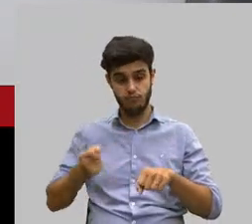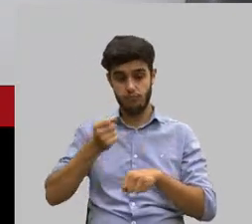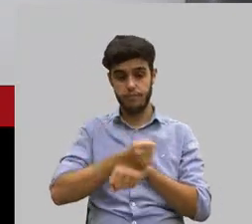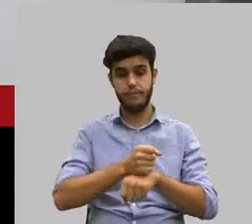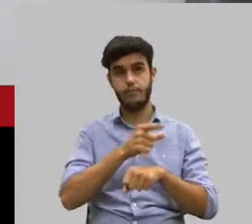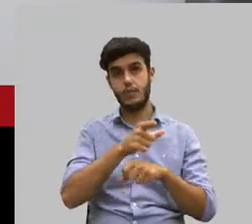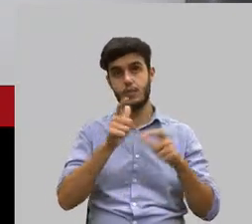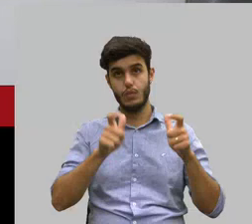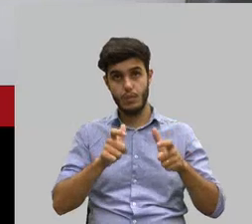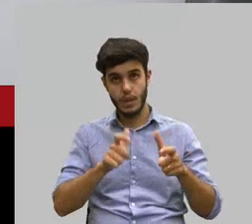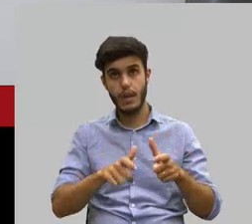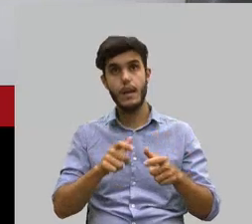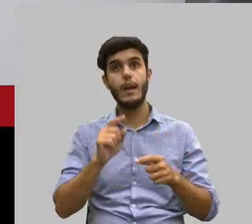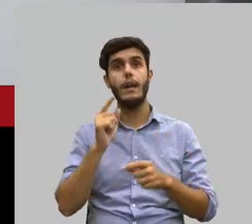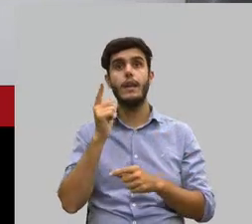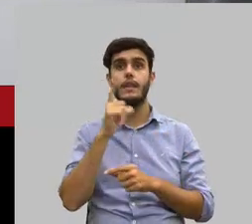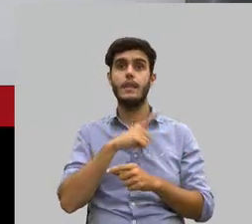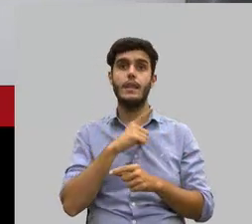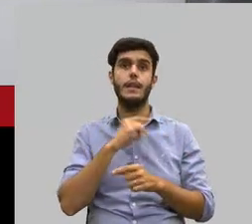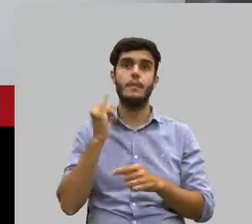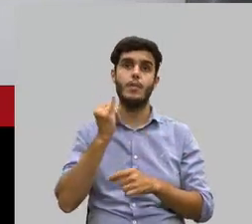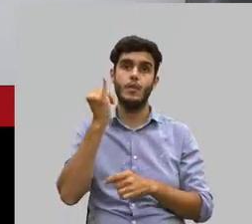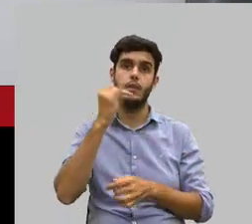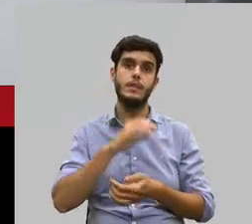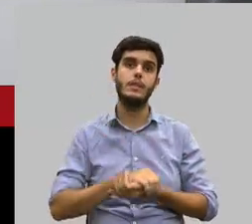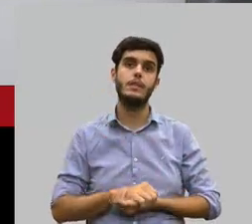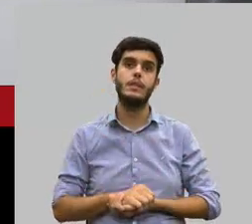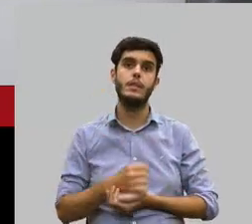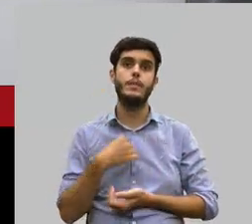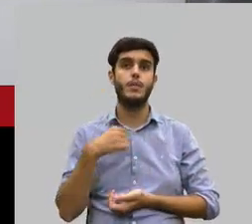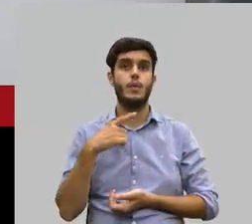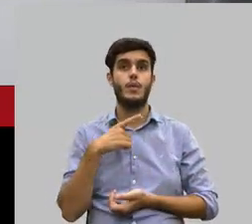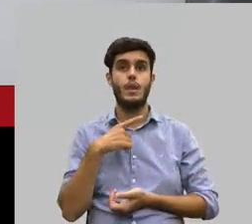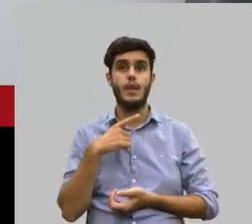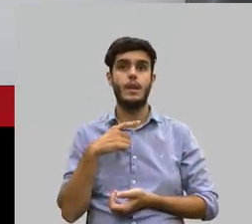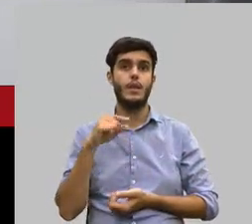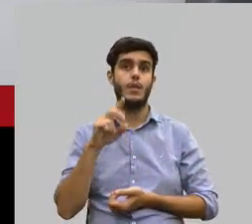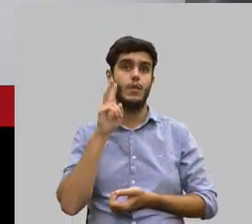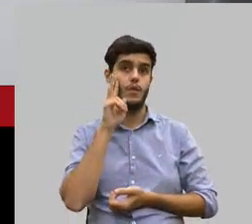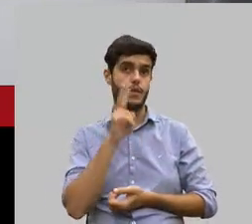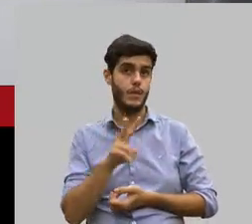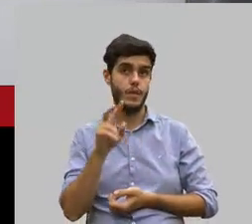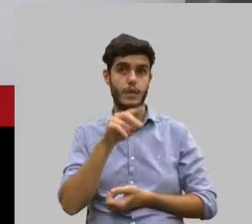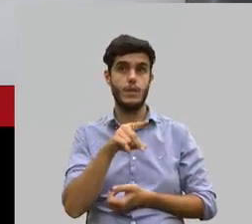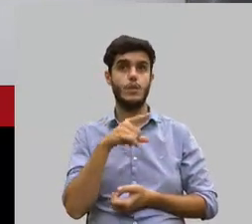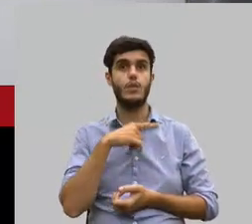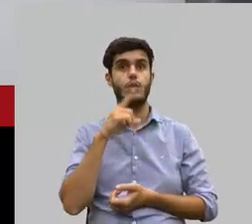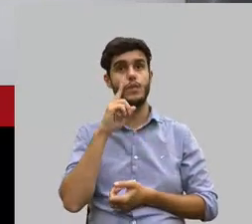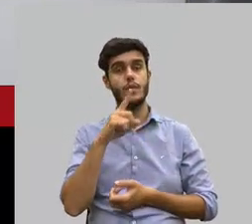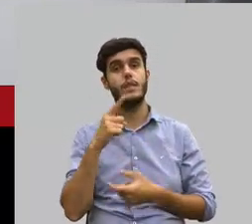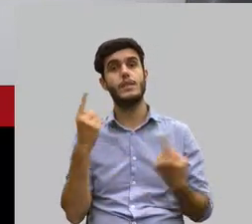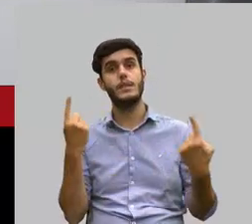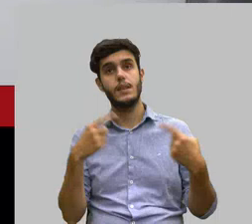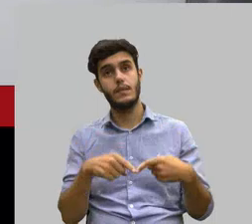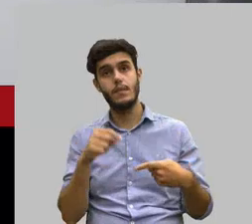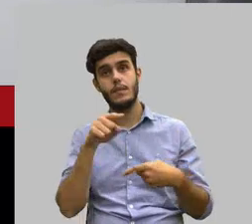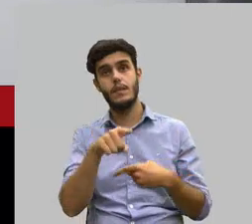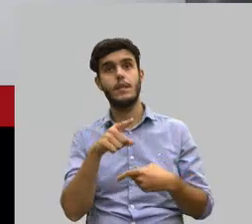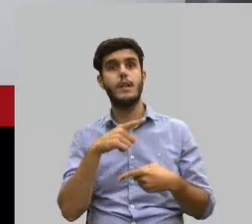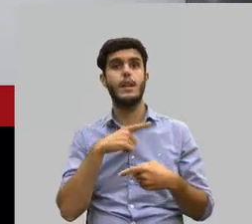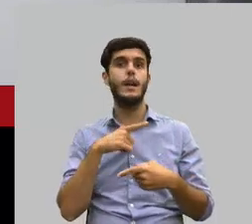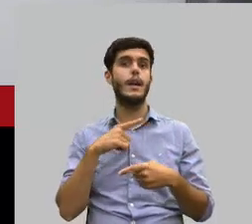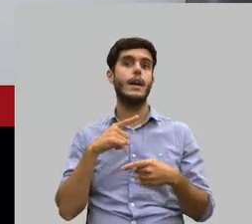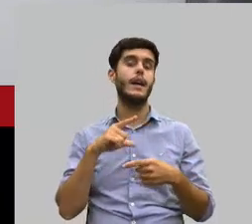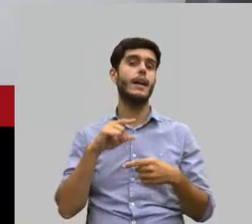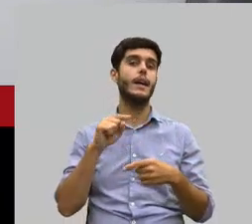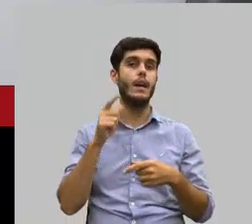legado e eu tenho acompanhado a gente vê que um dos Desafios das forças de segurança de uma forma geral